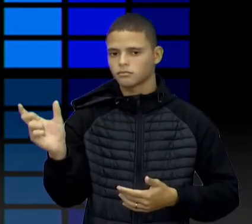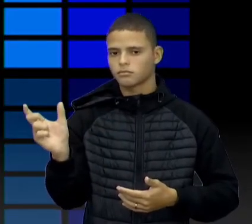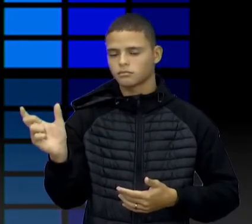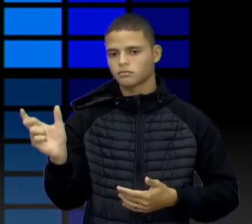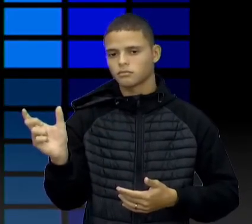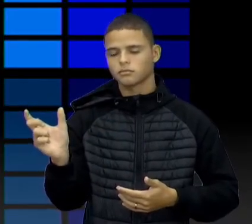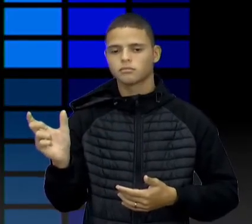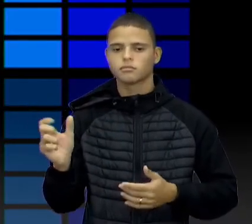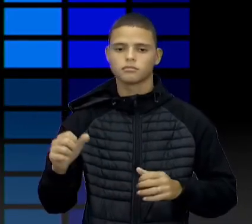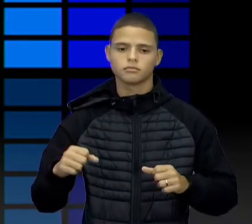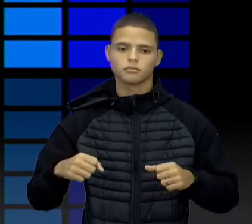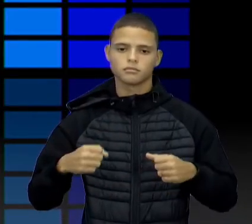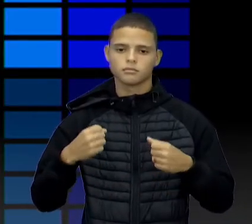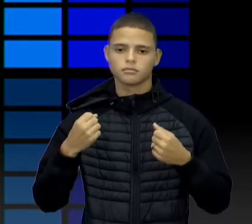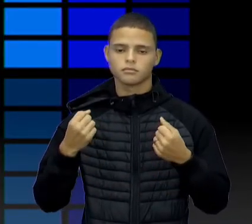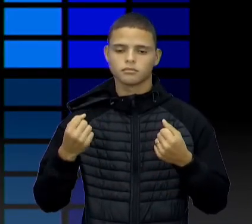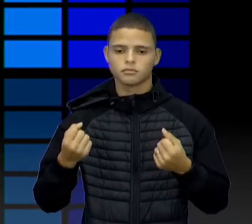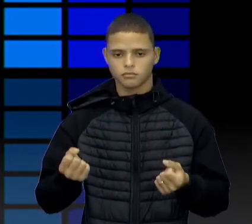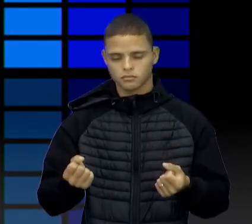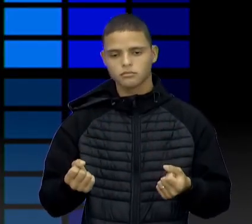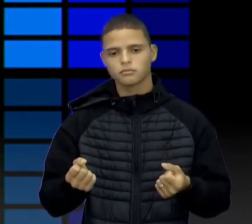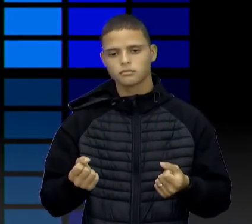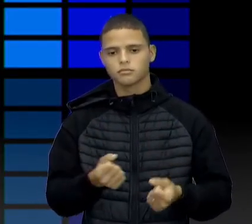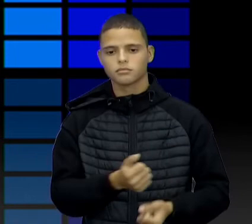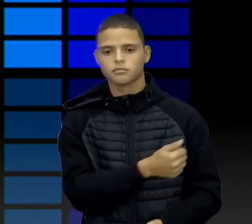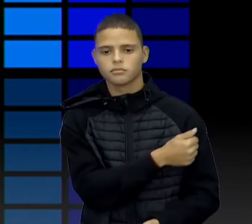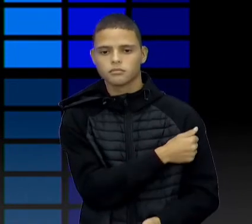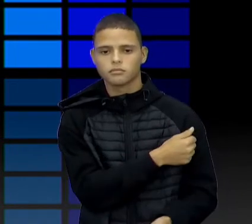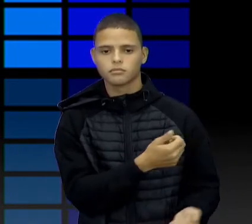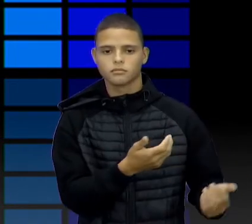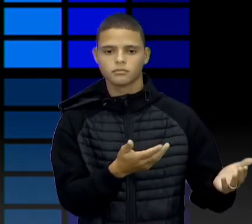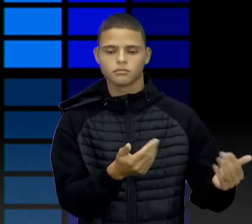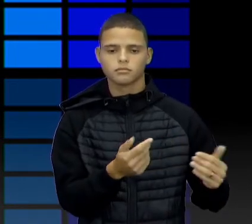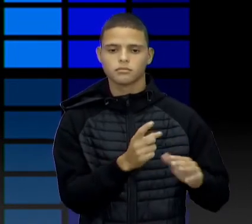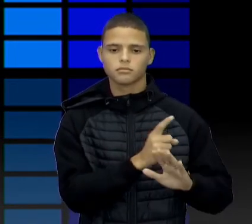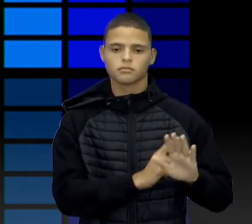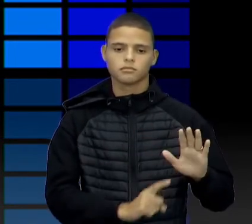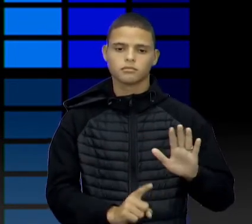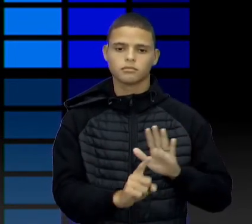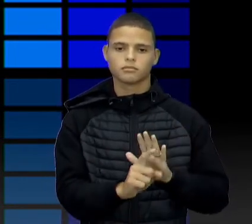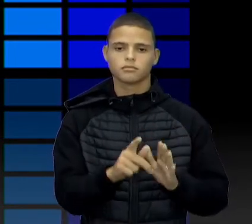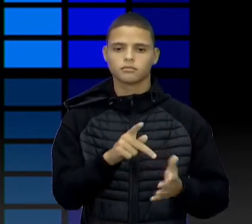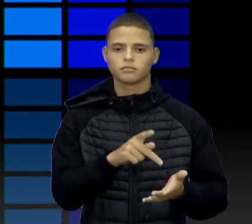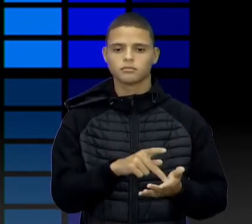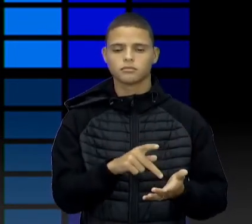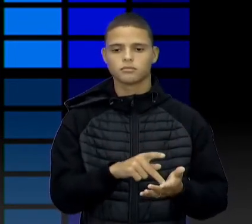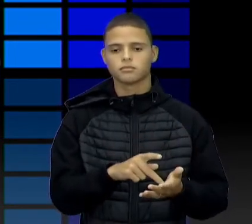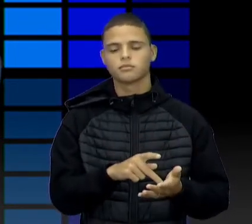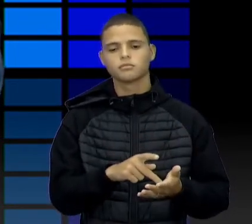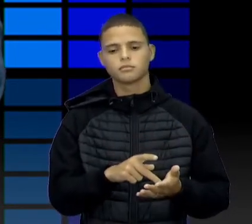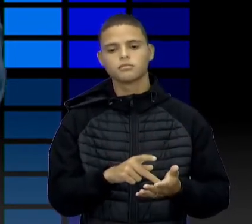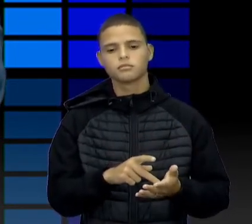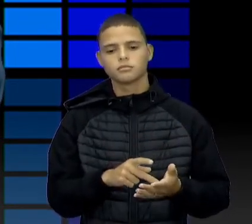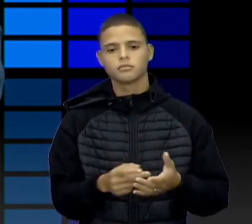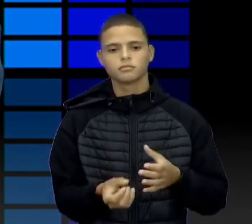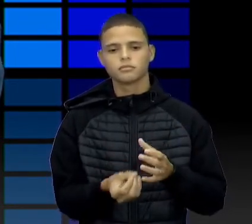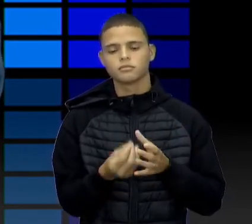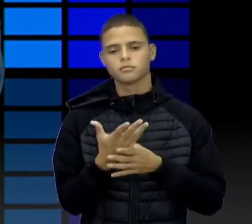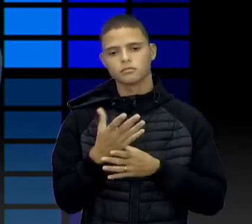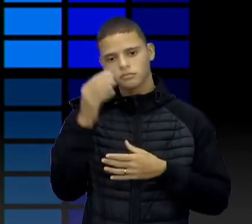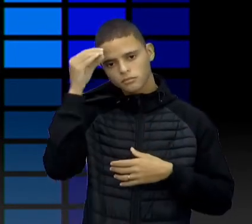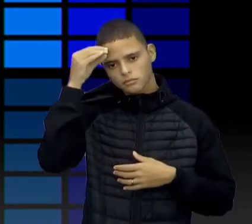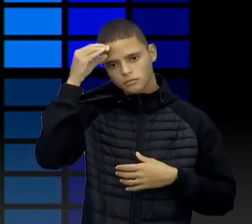estão colocando esses nossos estudantes, esses nossos jovens, como protagonistas de fato, como eles estão produzindo